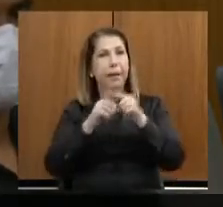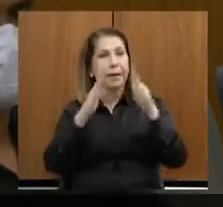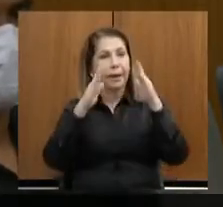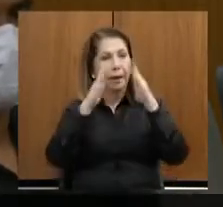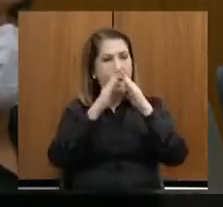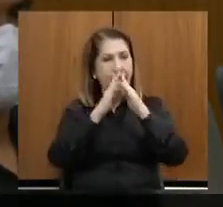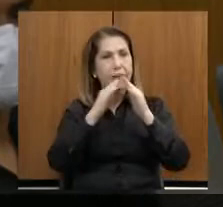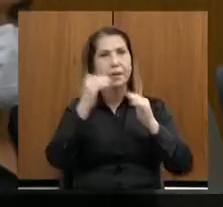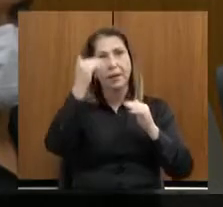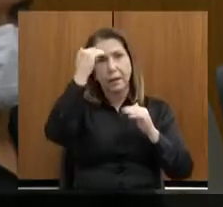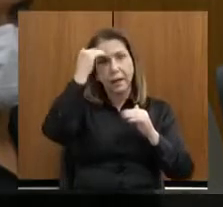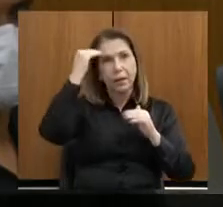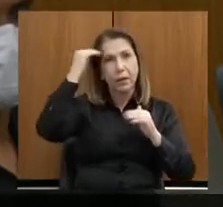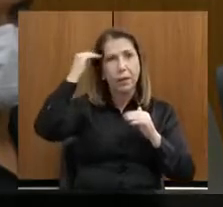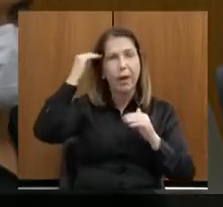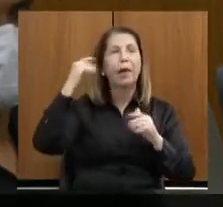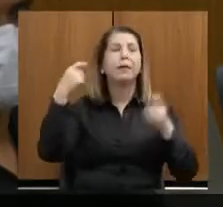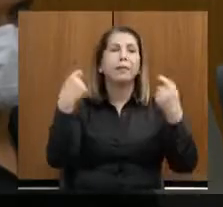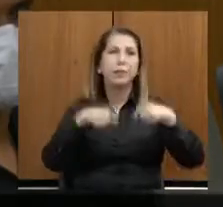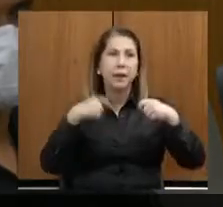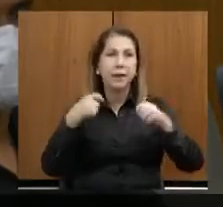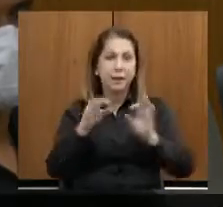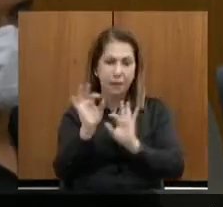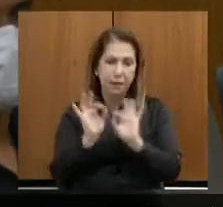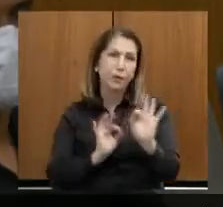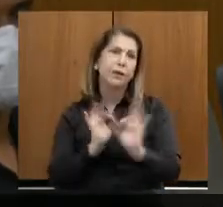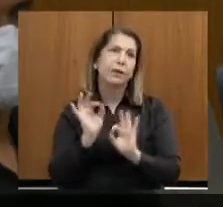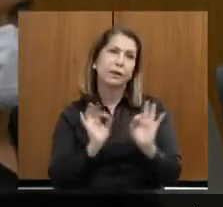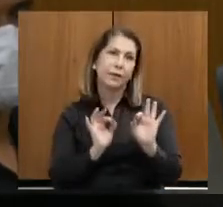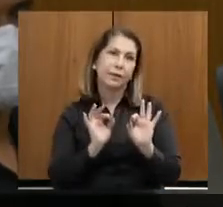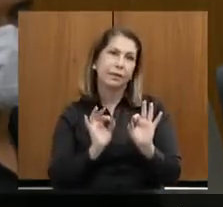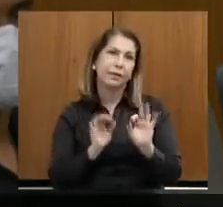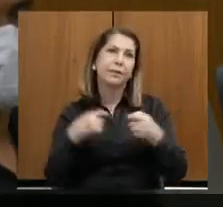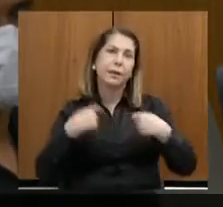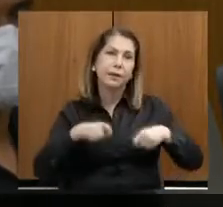casas de candomblé precisam de se organizar